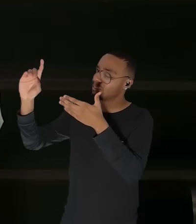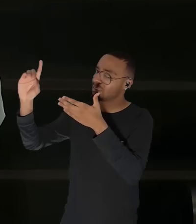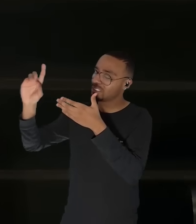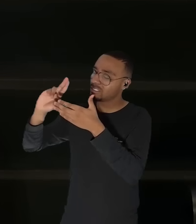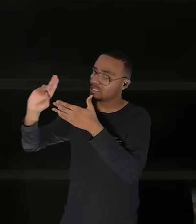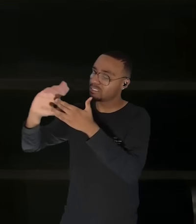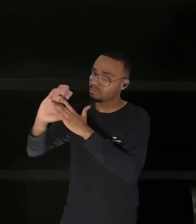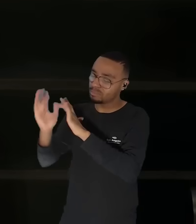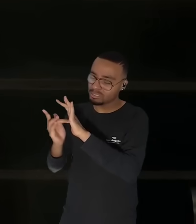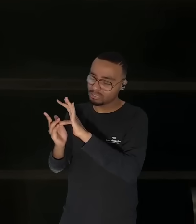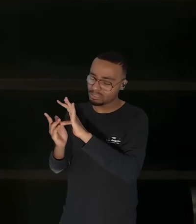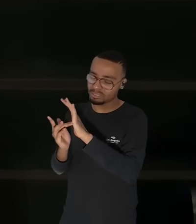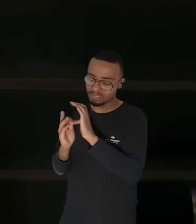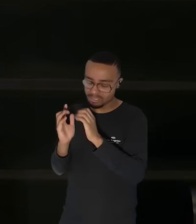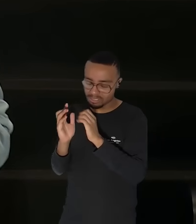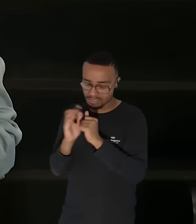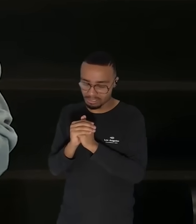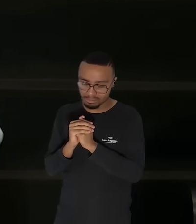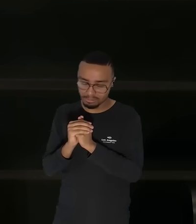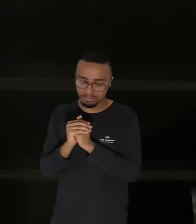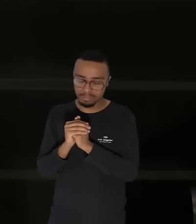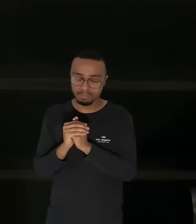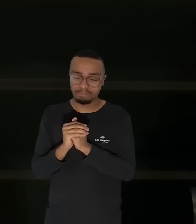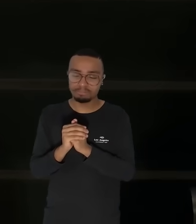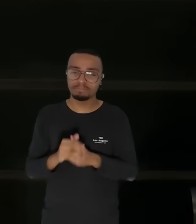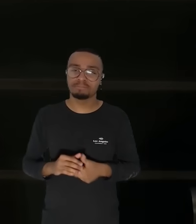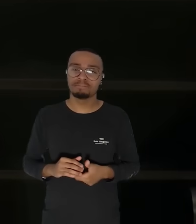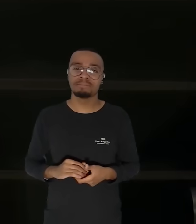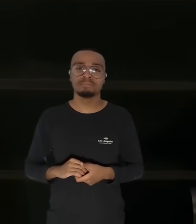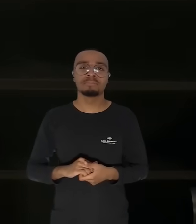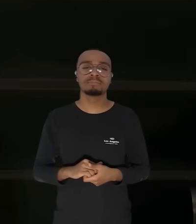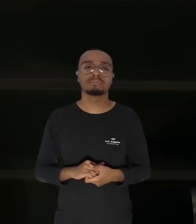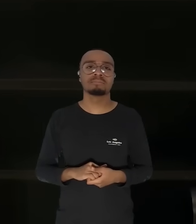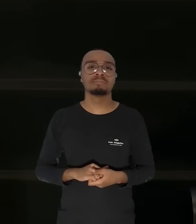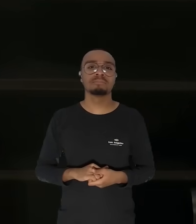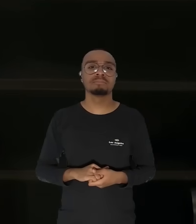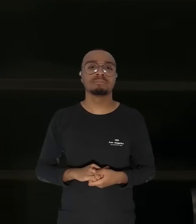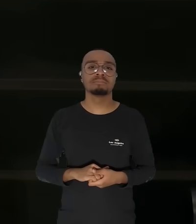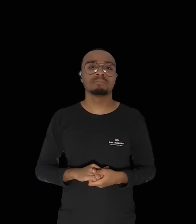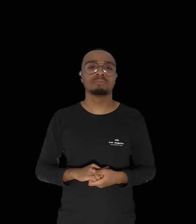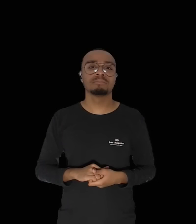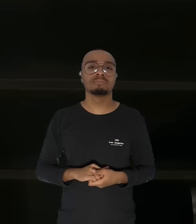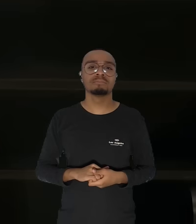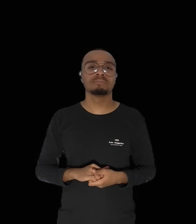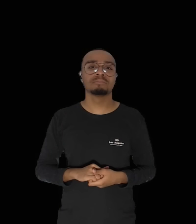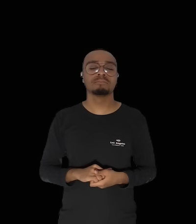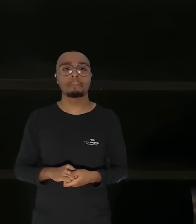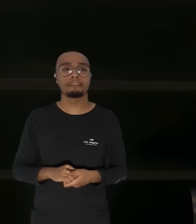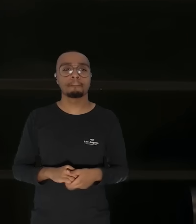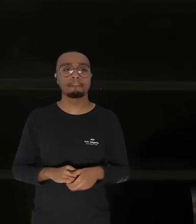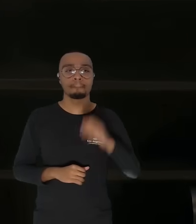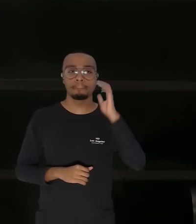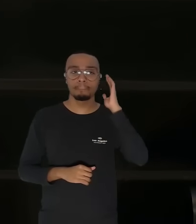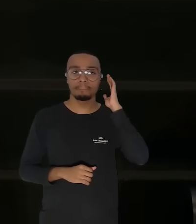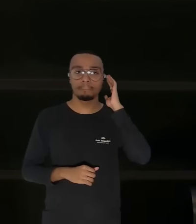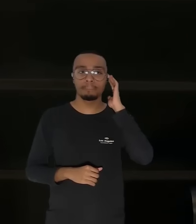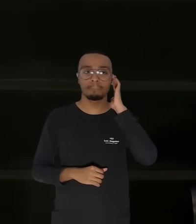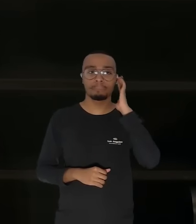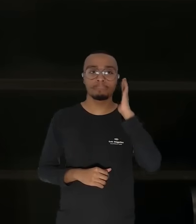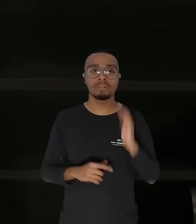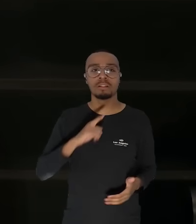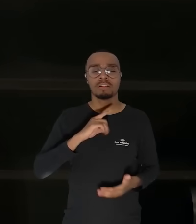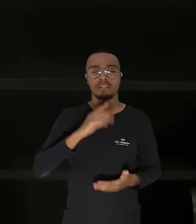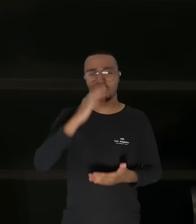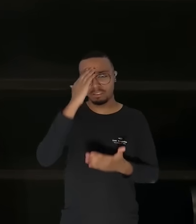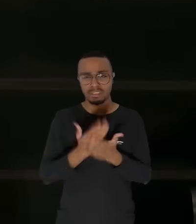de Jesus nós oramos. Amém. Existem algumas certezas que você nunca pode esquecer. A